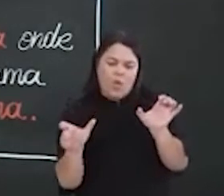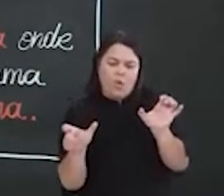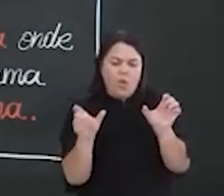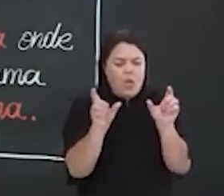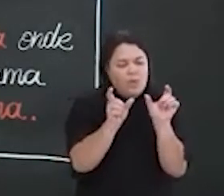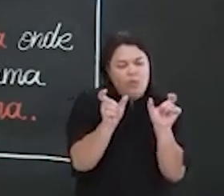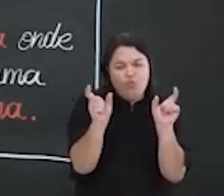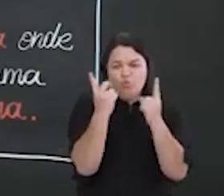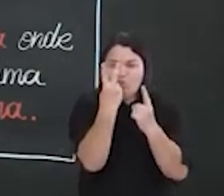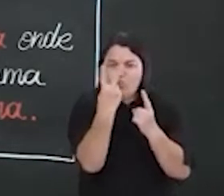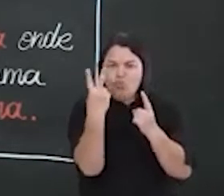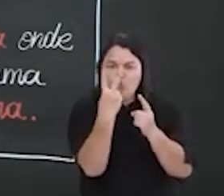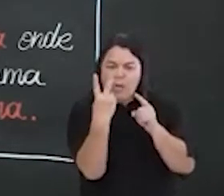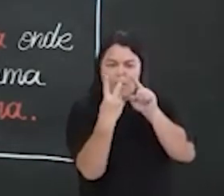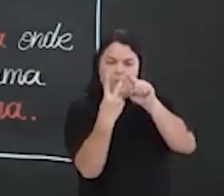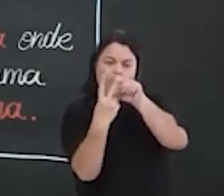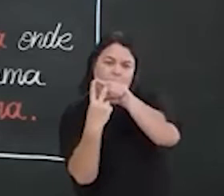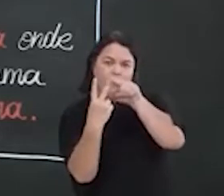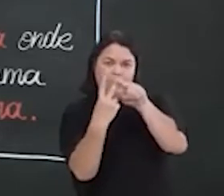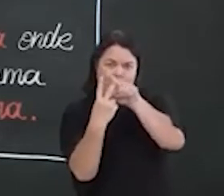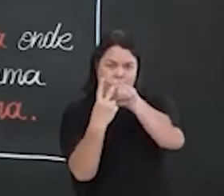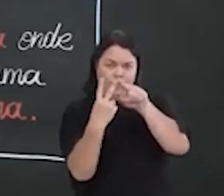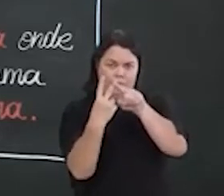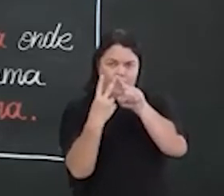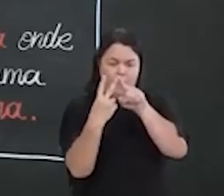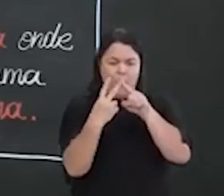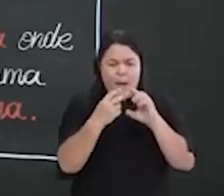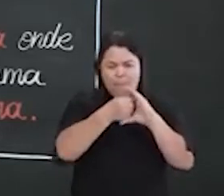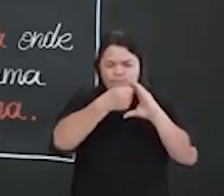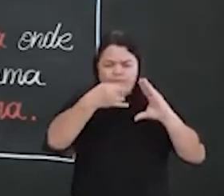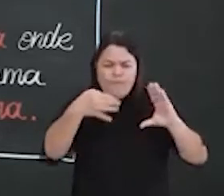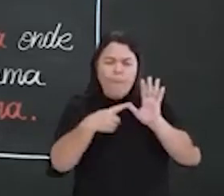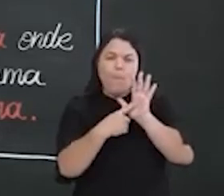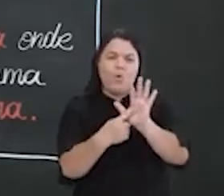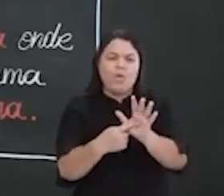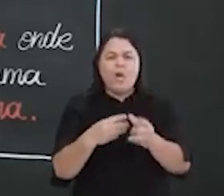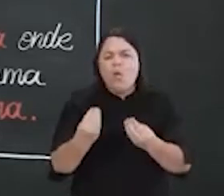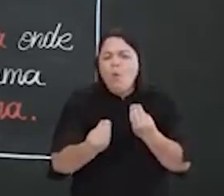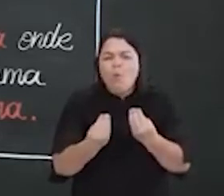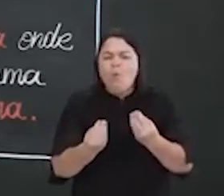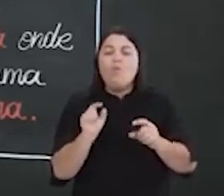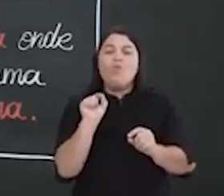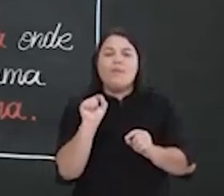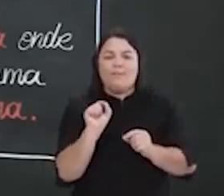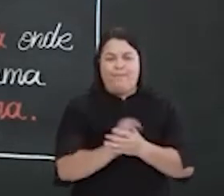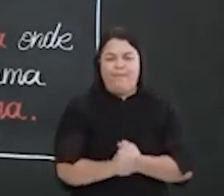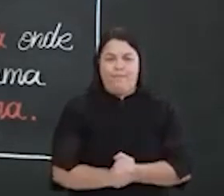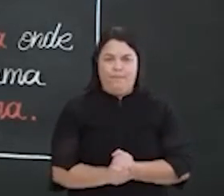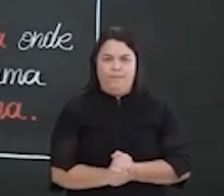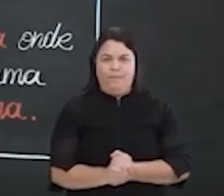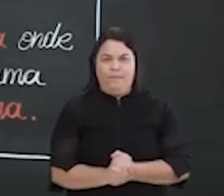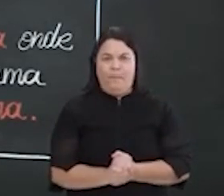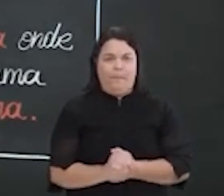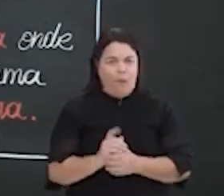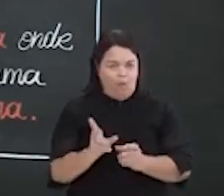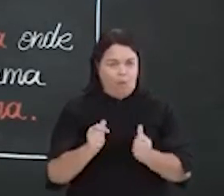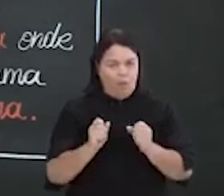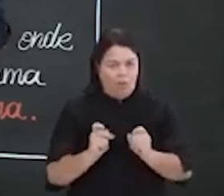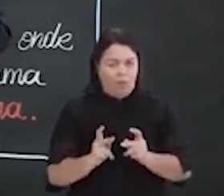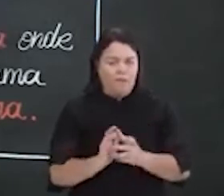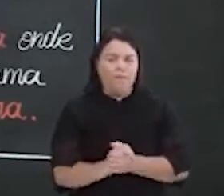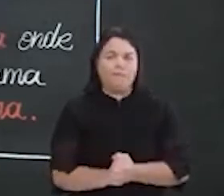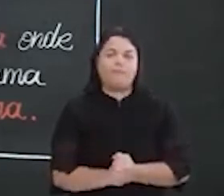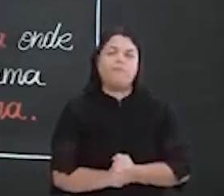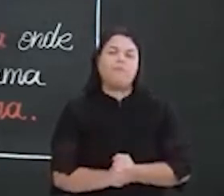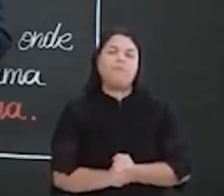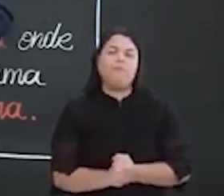A diferença é que a locução é formada por mais de uma palavra, ok? Sempre que eu tiver mais de uma palavrinha com essa função, é uma locução adjetiva. Guarda